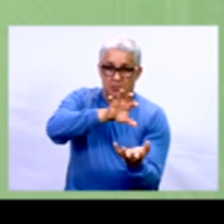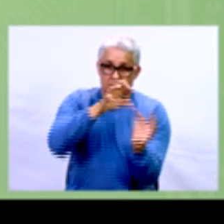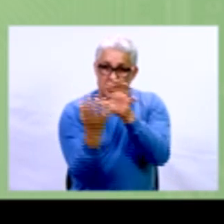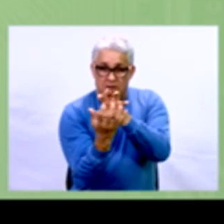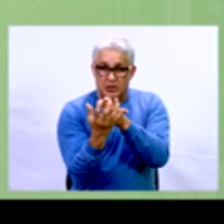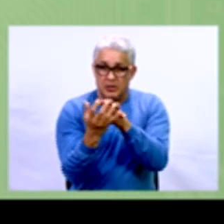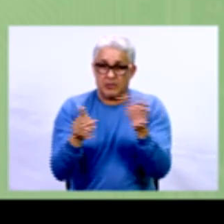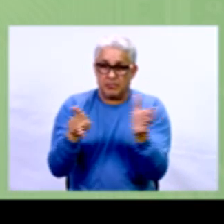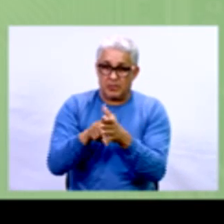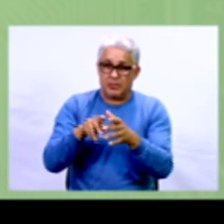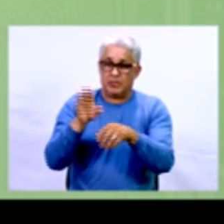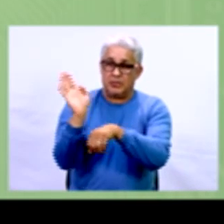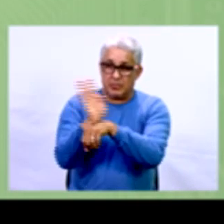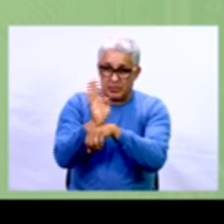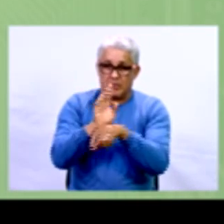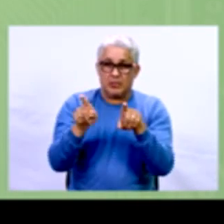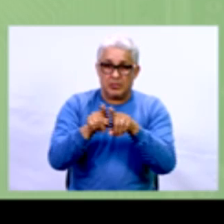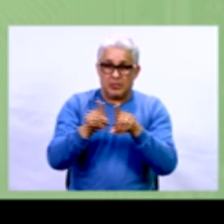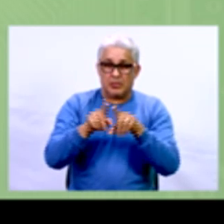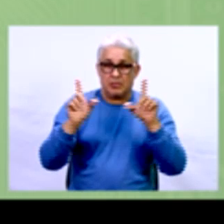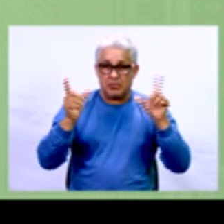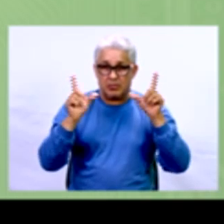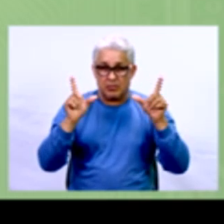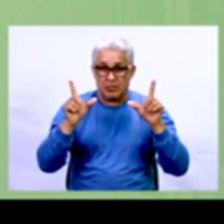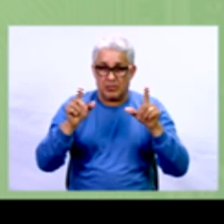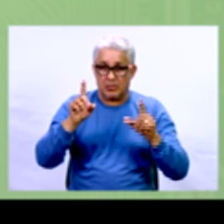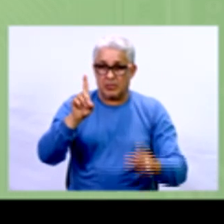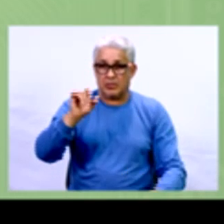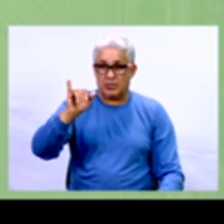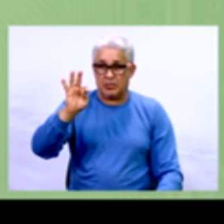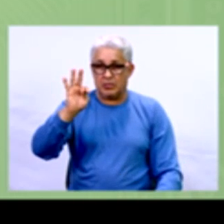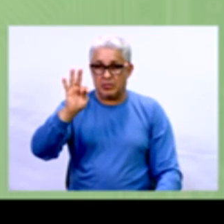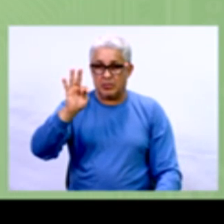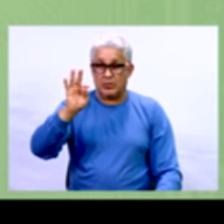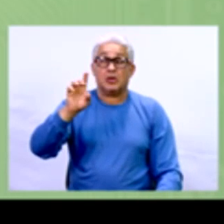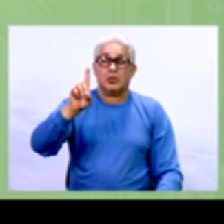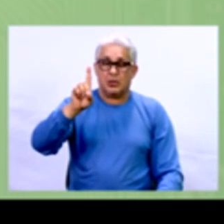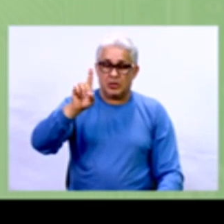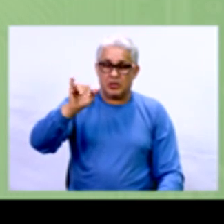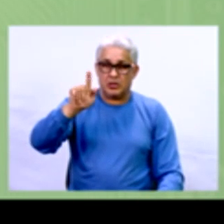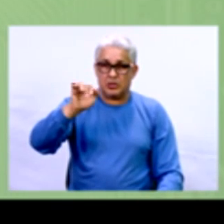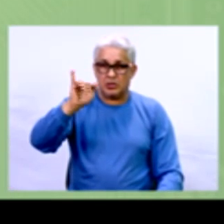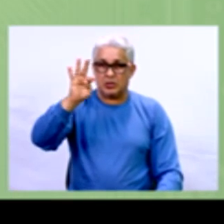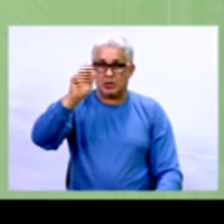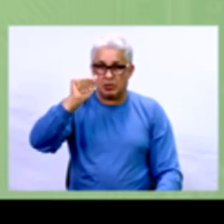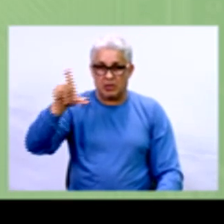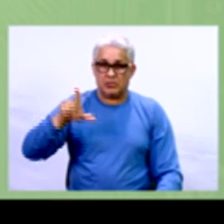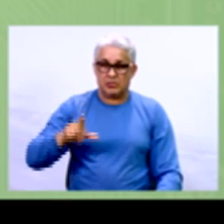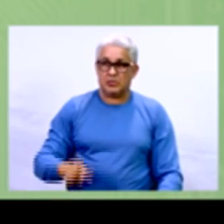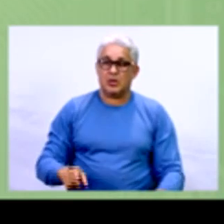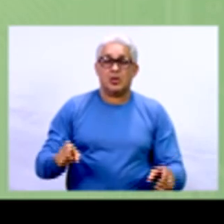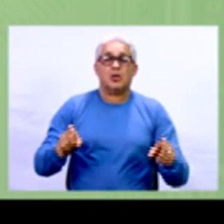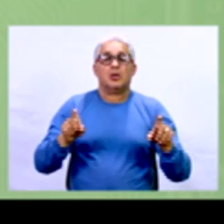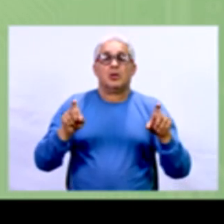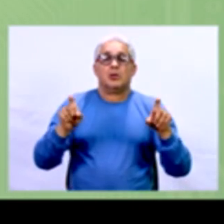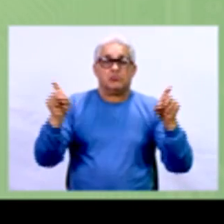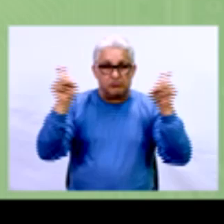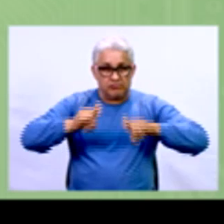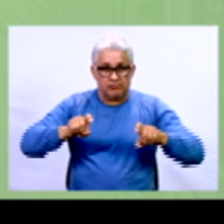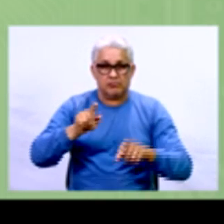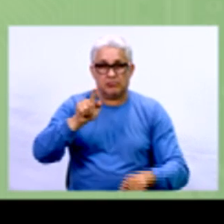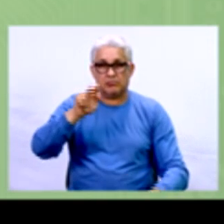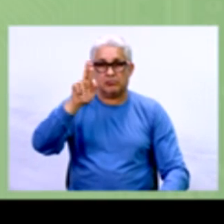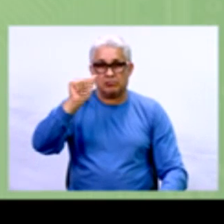cinema, TV e mídia digital. Essa função da computação gráfica, ele vai usar a computação gráfica, os